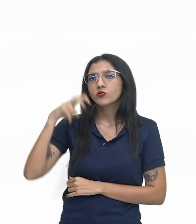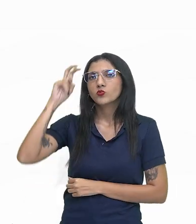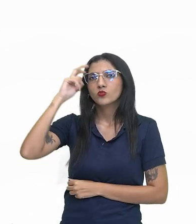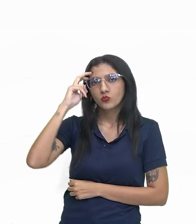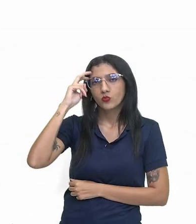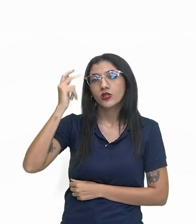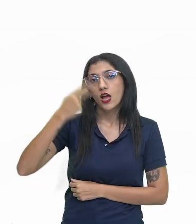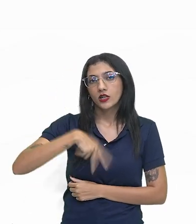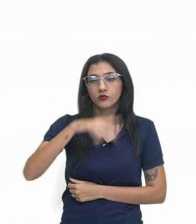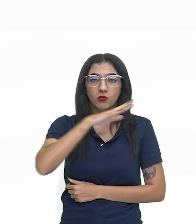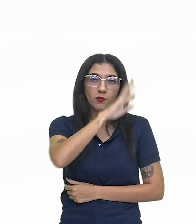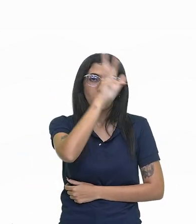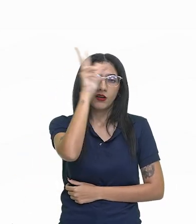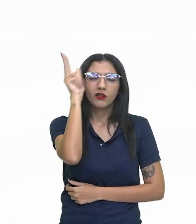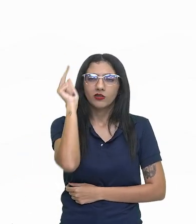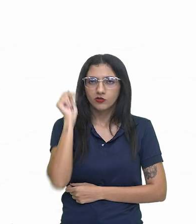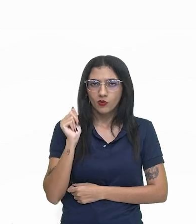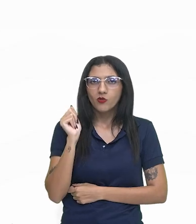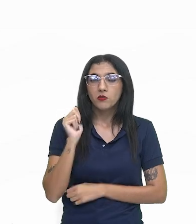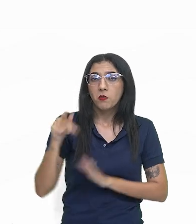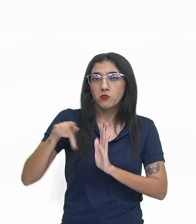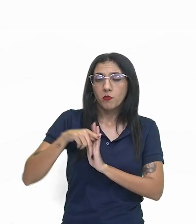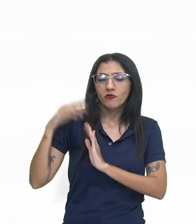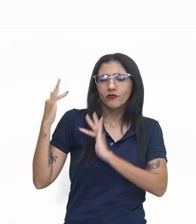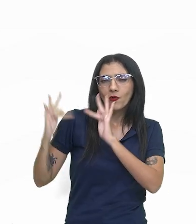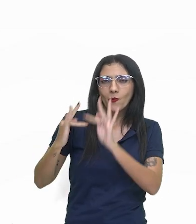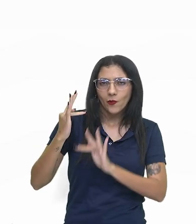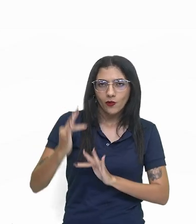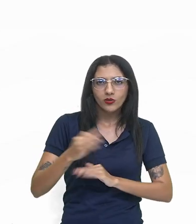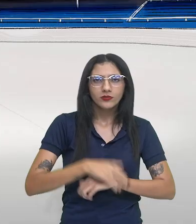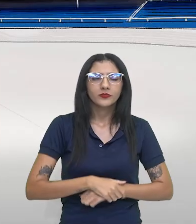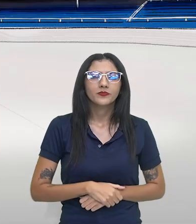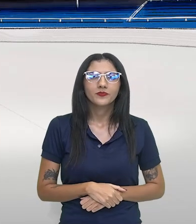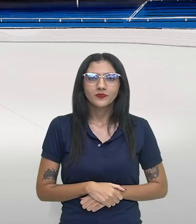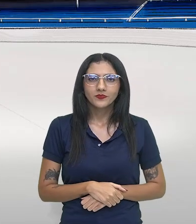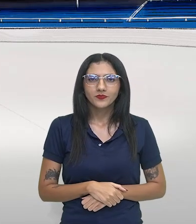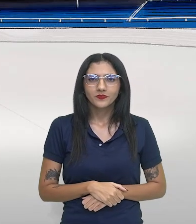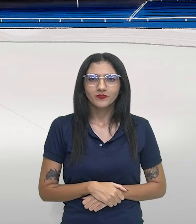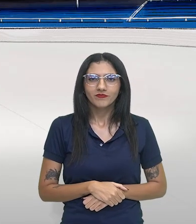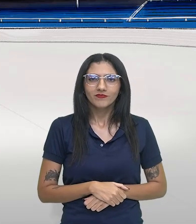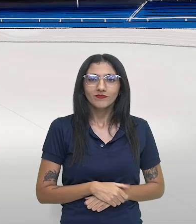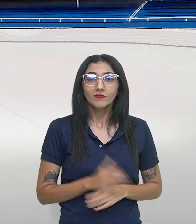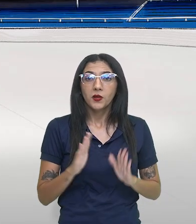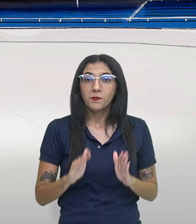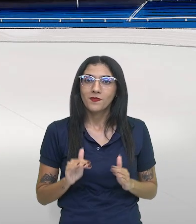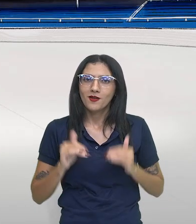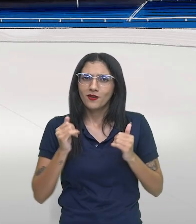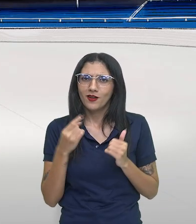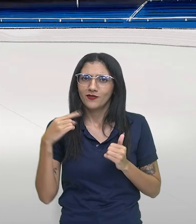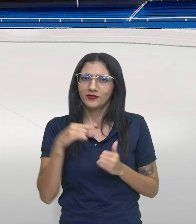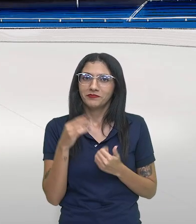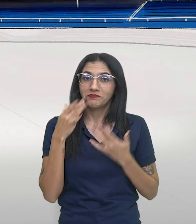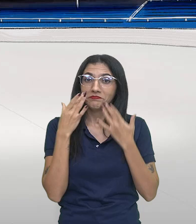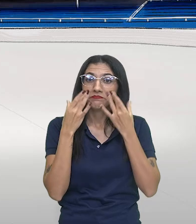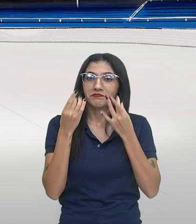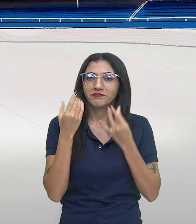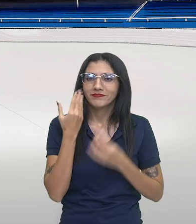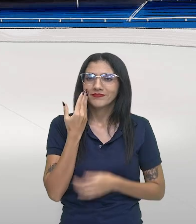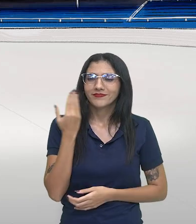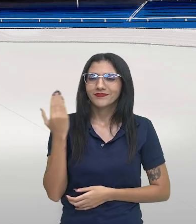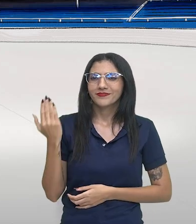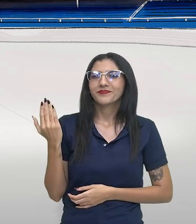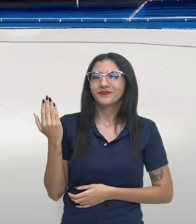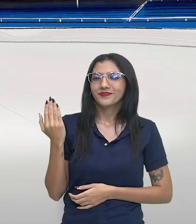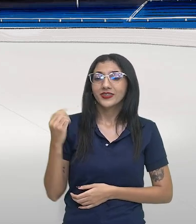nosso Amazonas, né, do nosso folclore. E para tornar isso mais visível para vocês, eu falo então de dentro